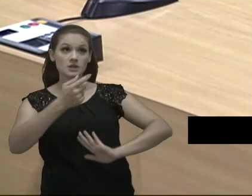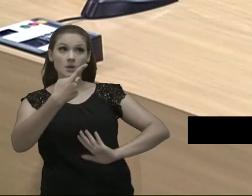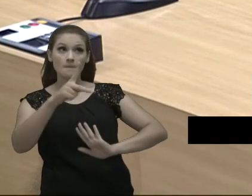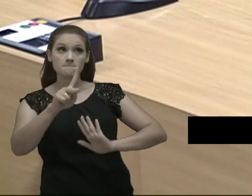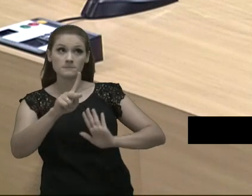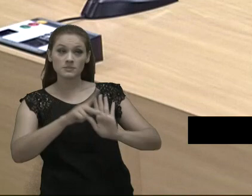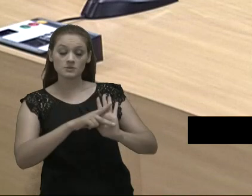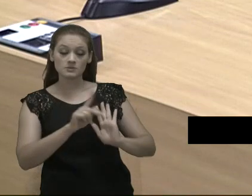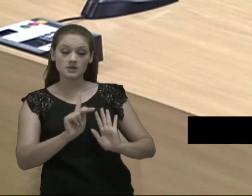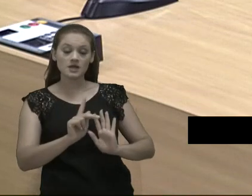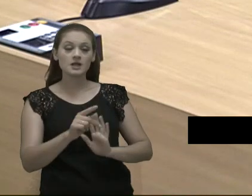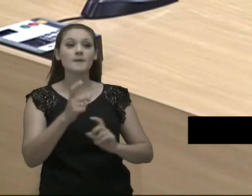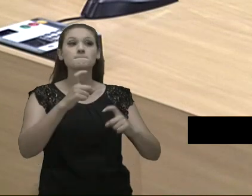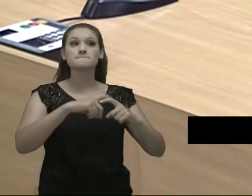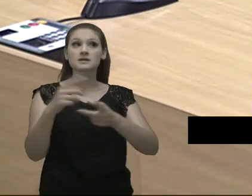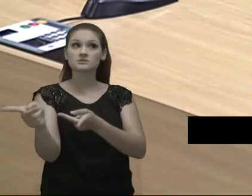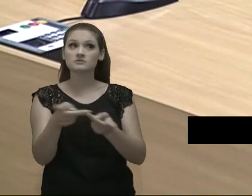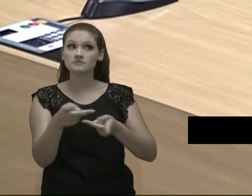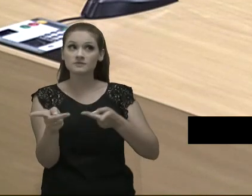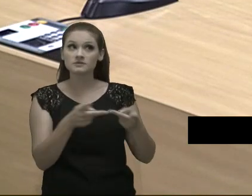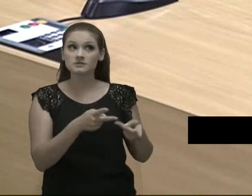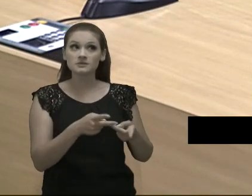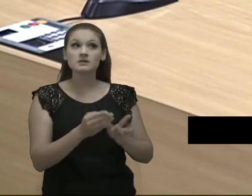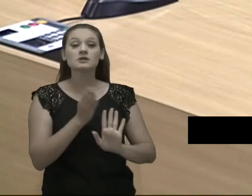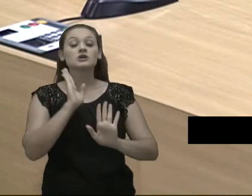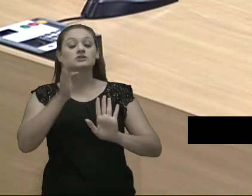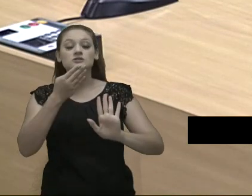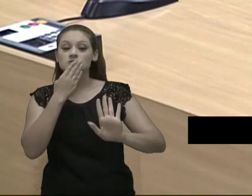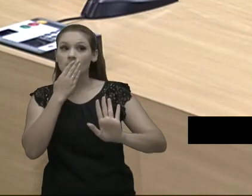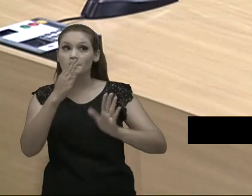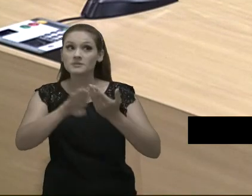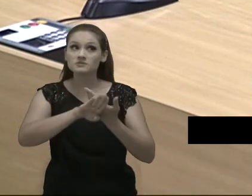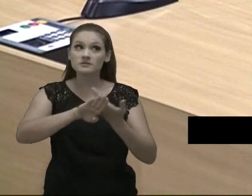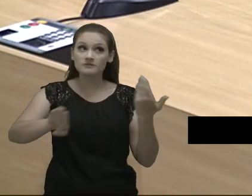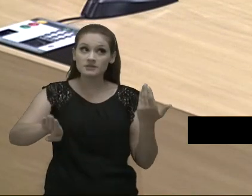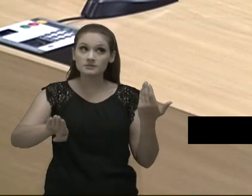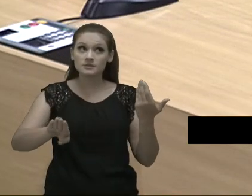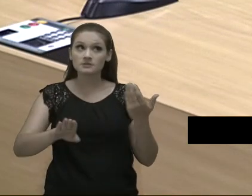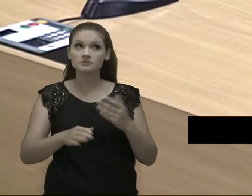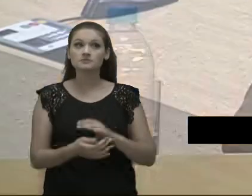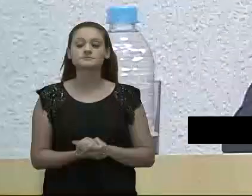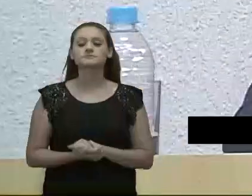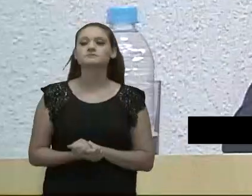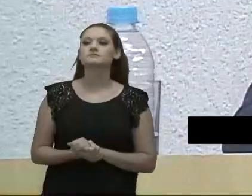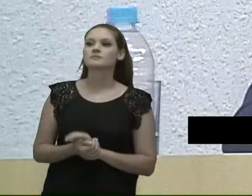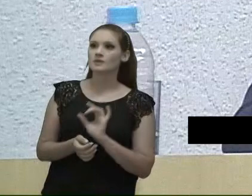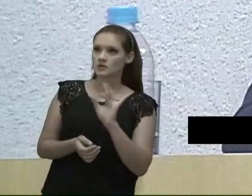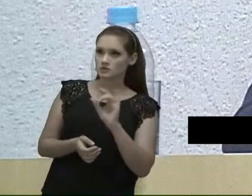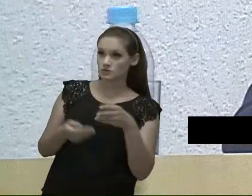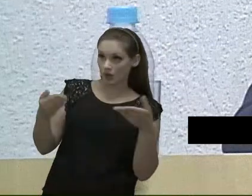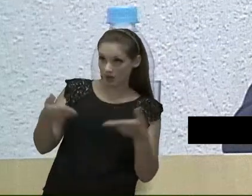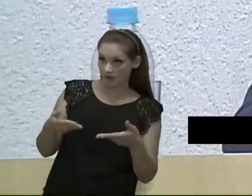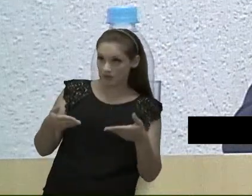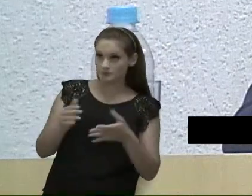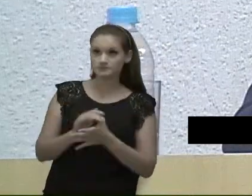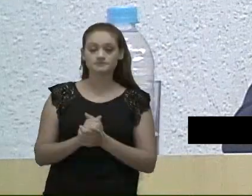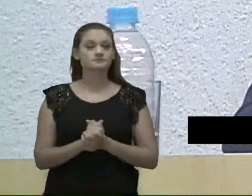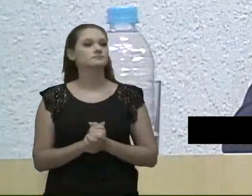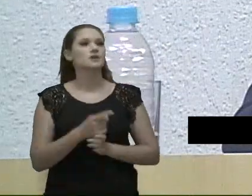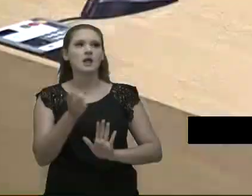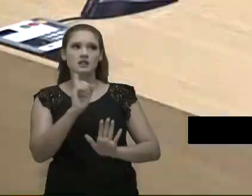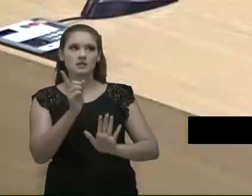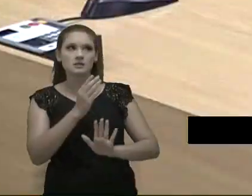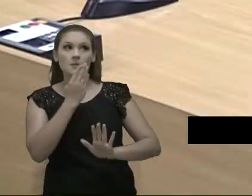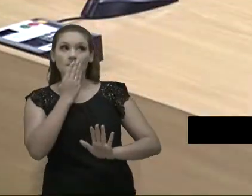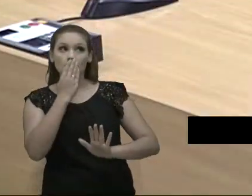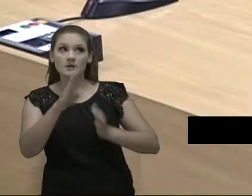médica visitadora. E ela está solicitando o seu afastamento de lá. Mas somente agora? Não, ela